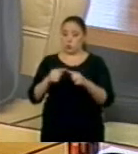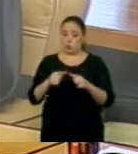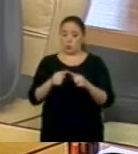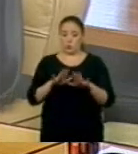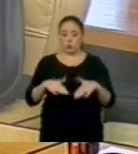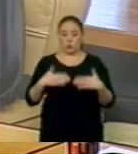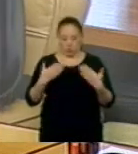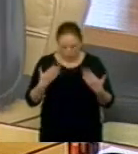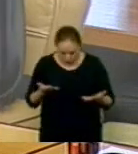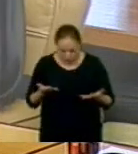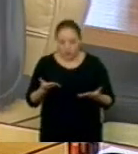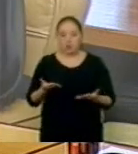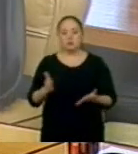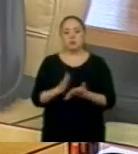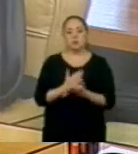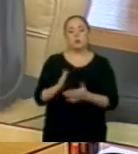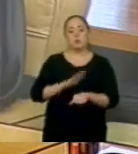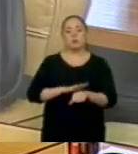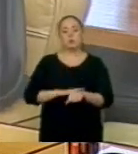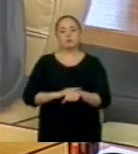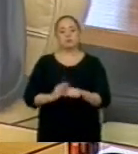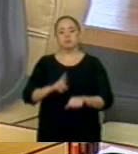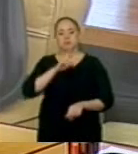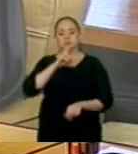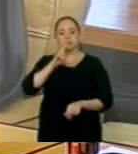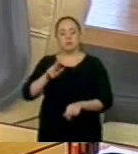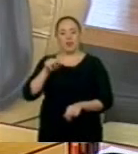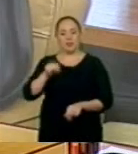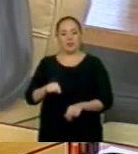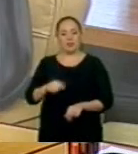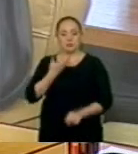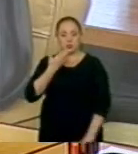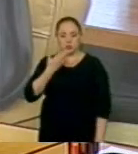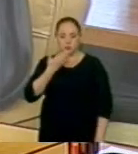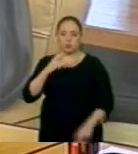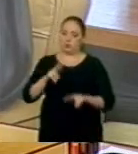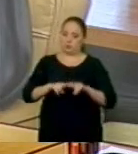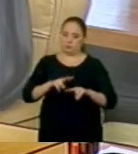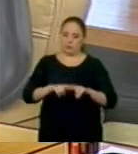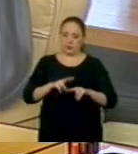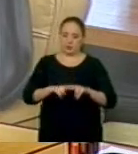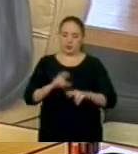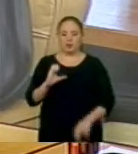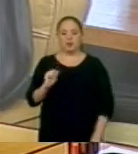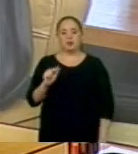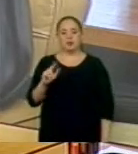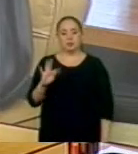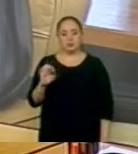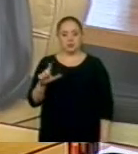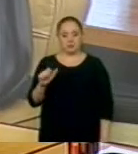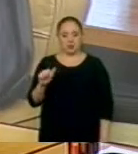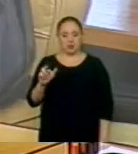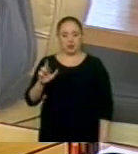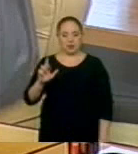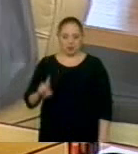quando presente situação que justifique aquela modalidade de prisão cautelar,